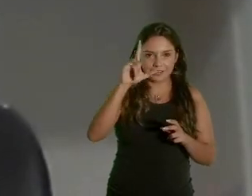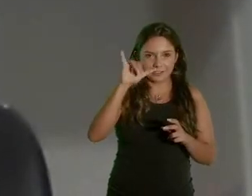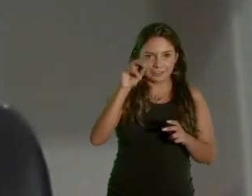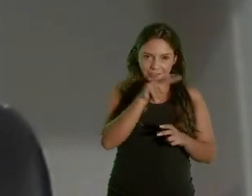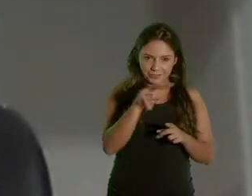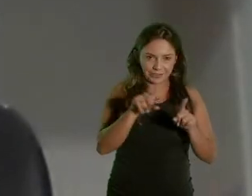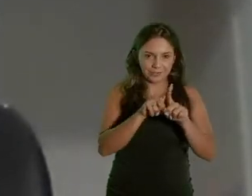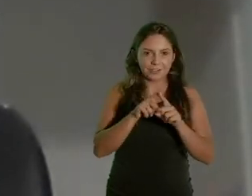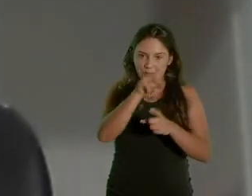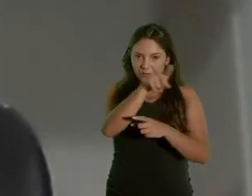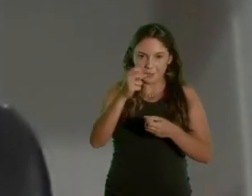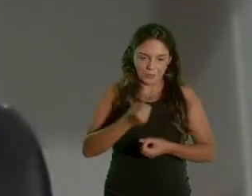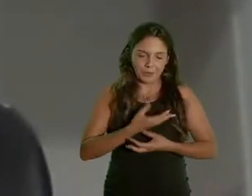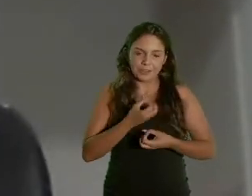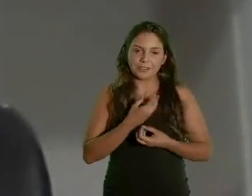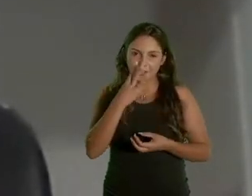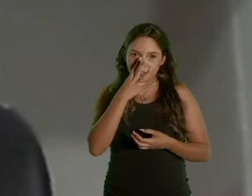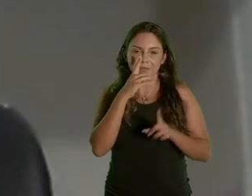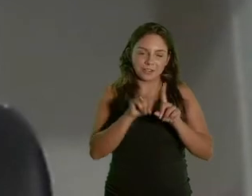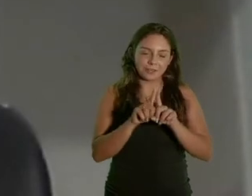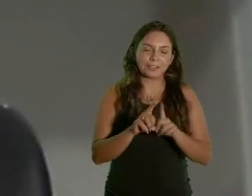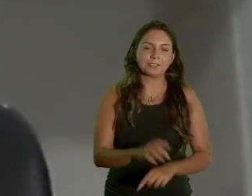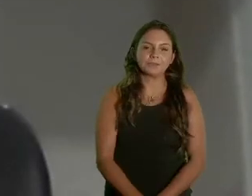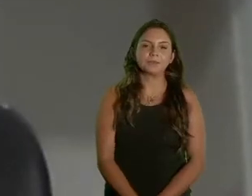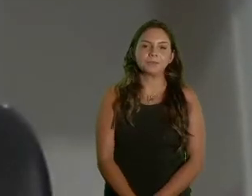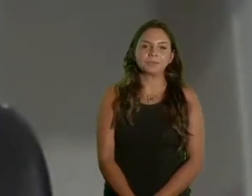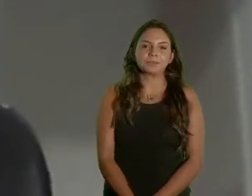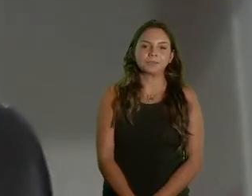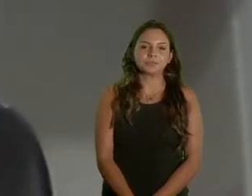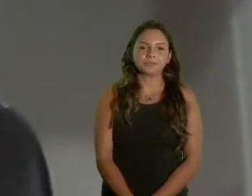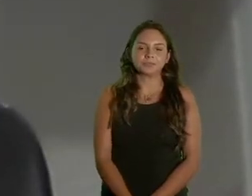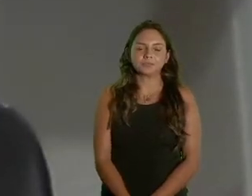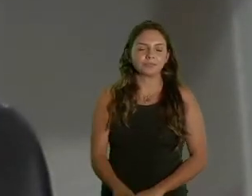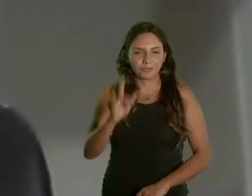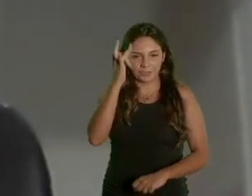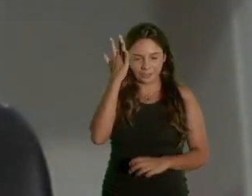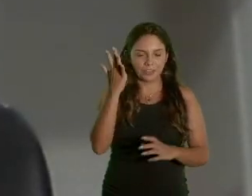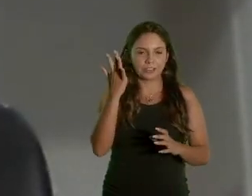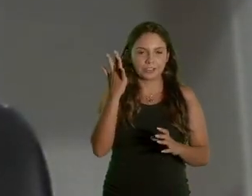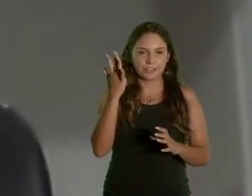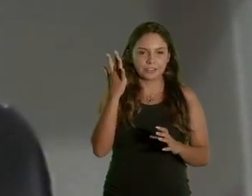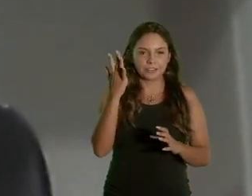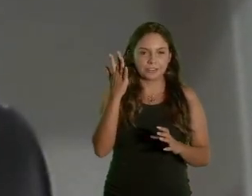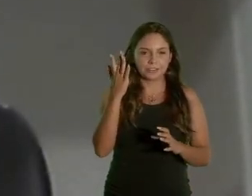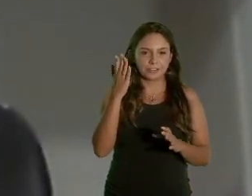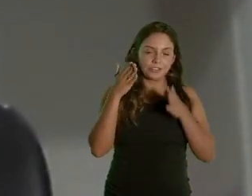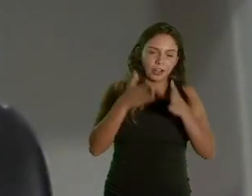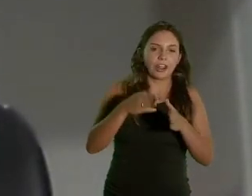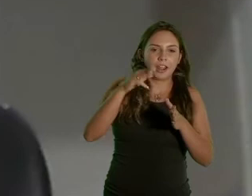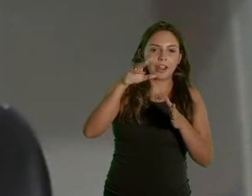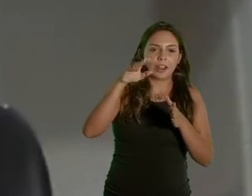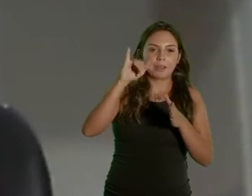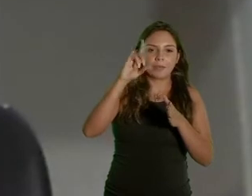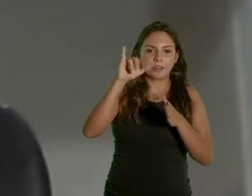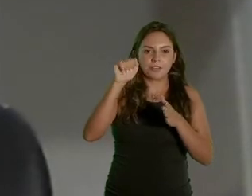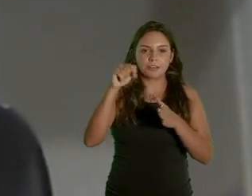dois, grandes poetas que eu tanto admiro, grandes escritores, que a gente sabe que não é tão fácil assim chegar na grande mídia, no grande público, e a